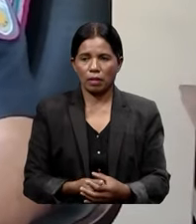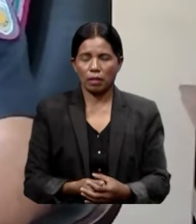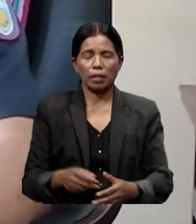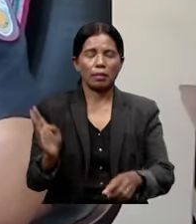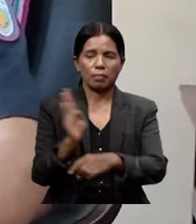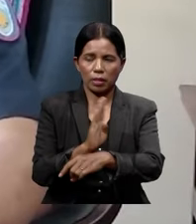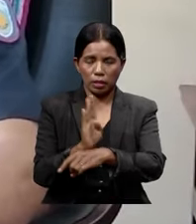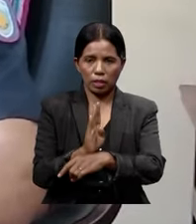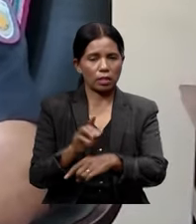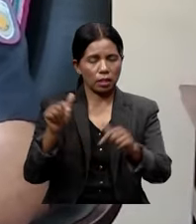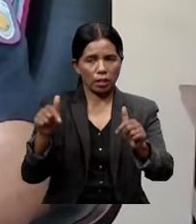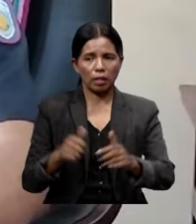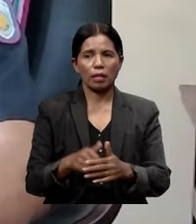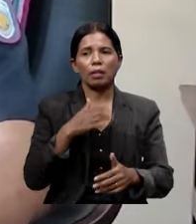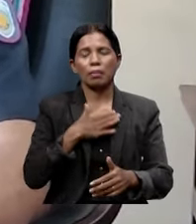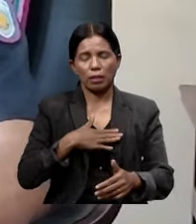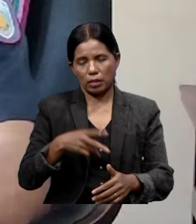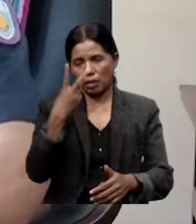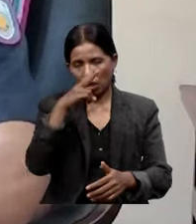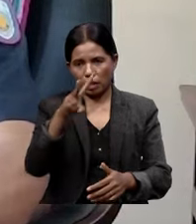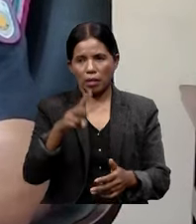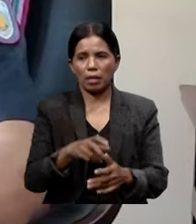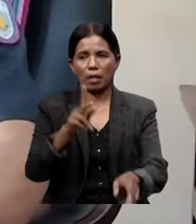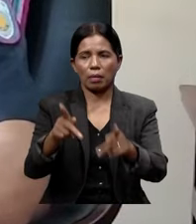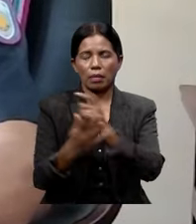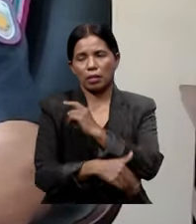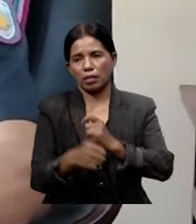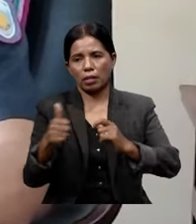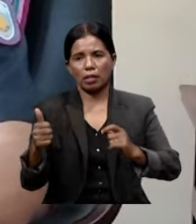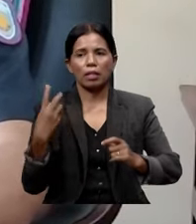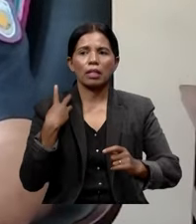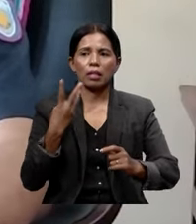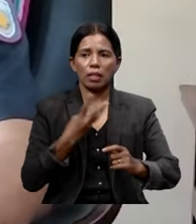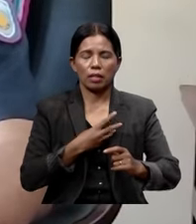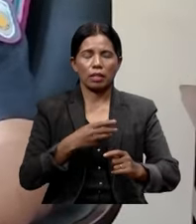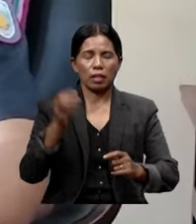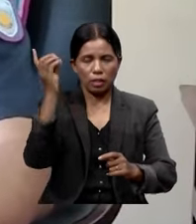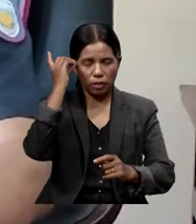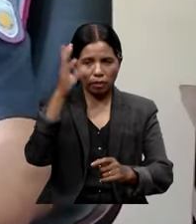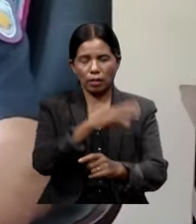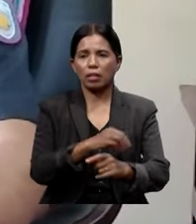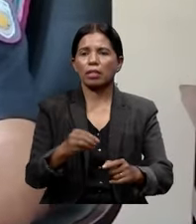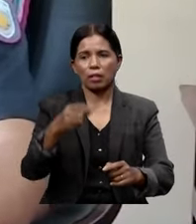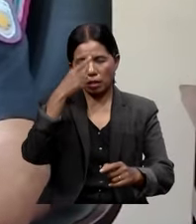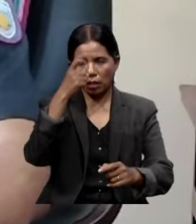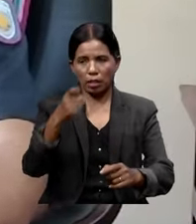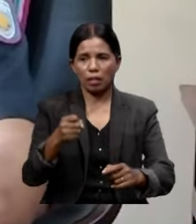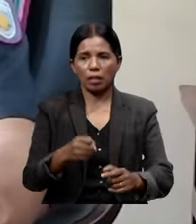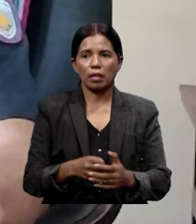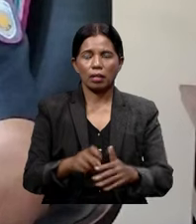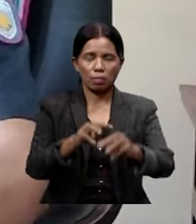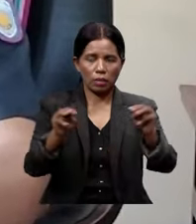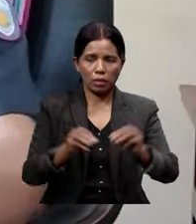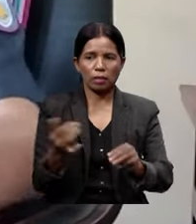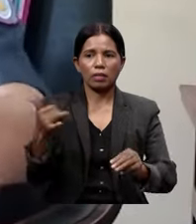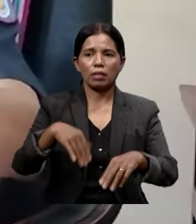né? Favore quando hare ema estrangeiro, para neve maquita, desconfia. Tamo dar uma, modus operandi, se não me faz sã,